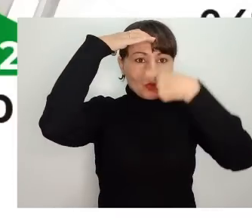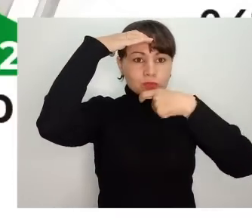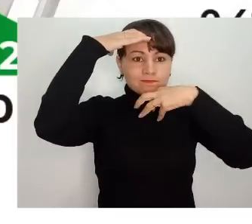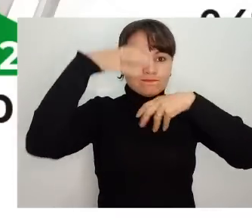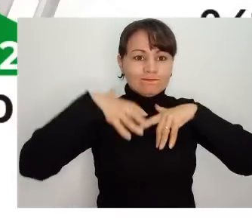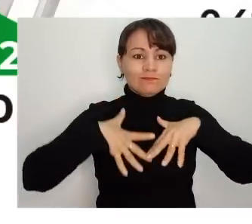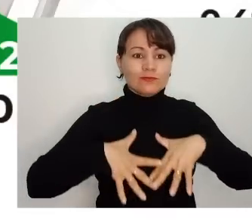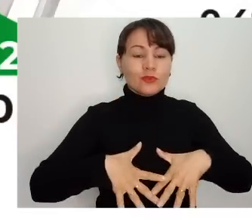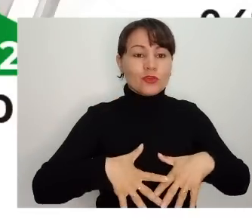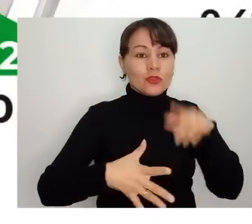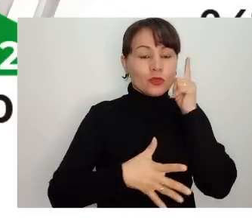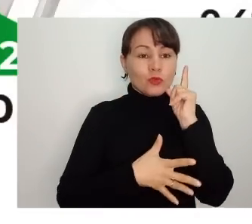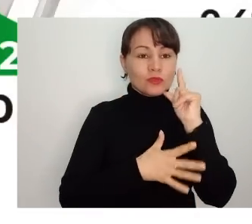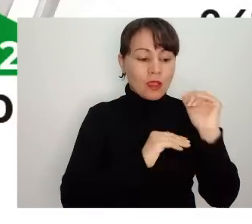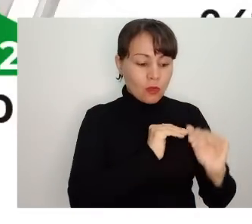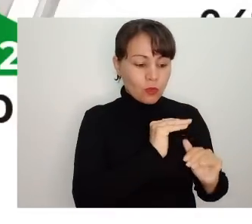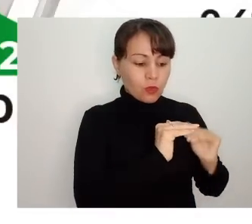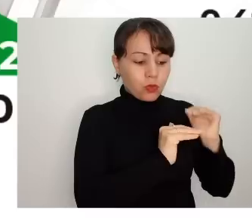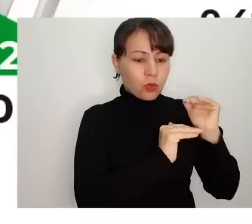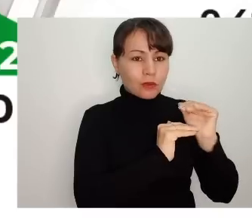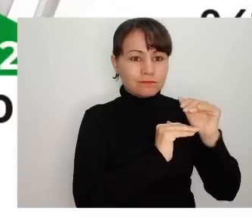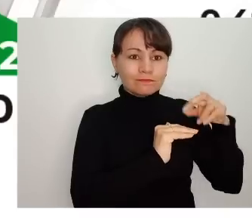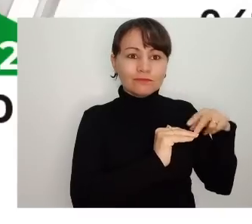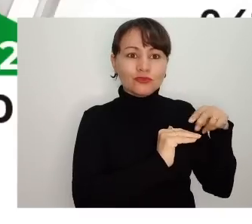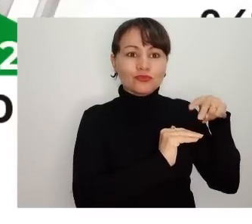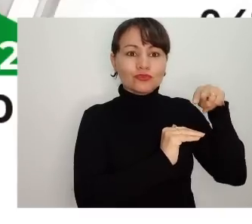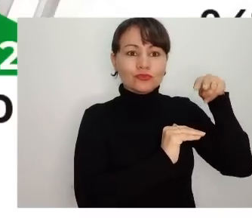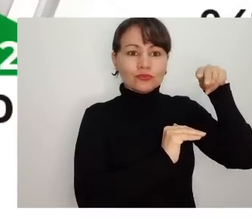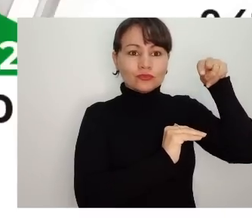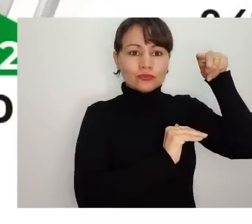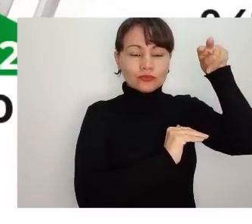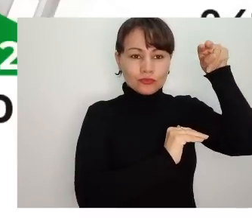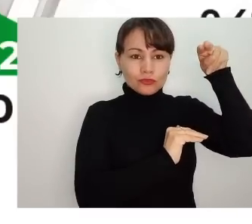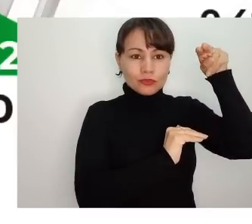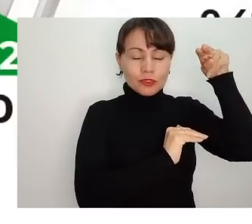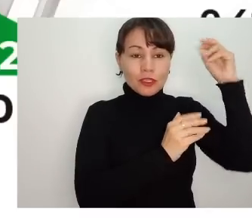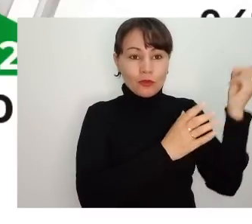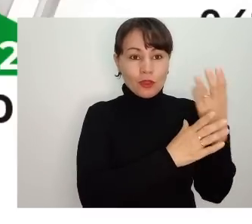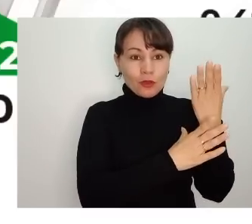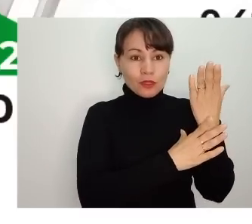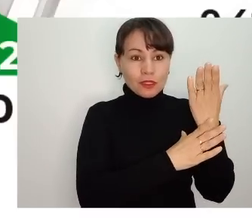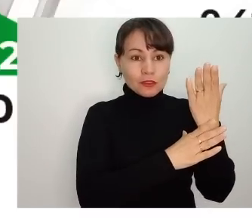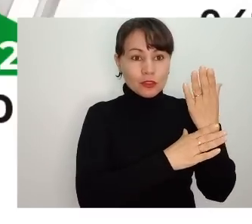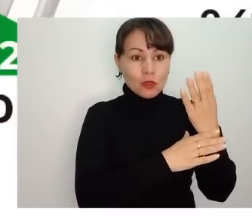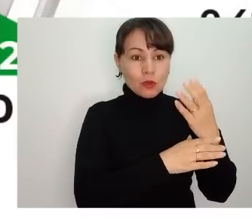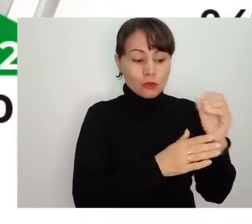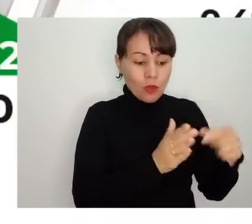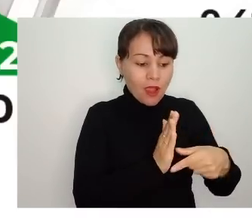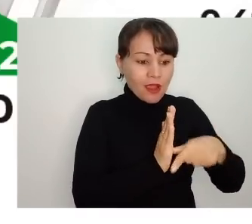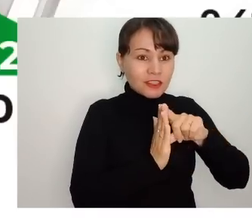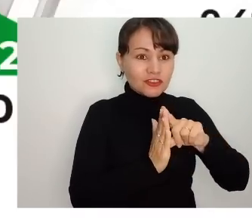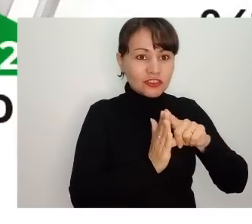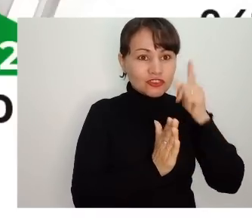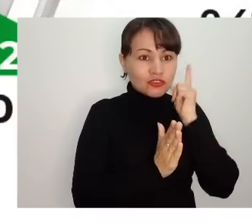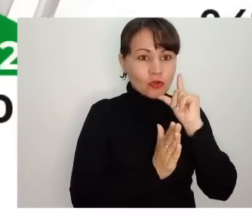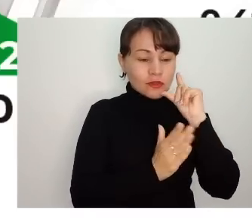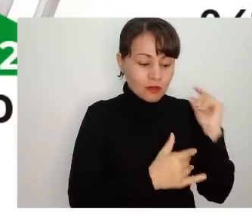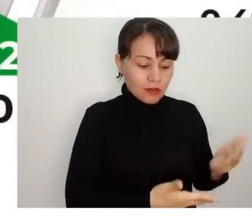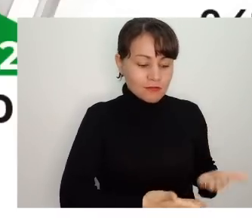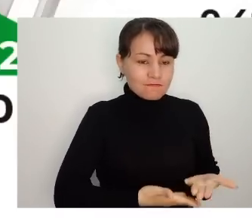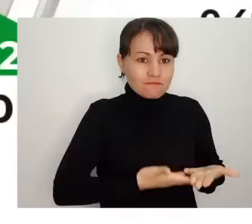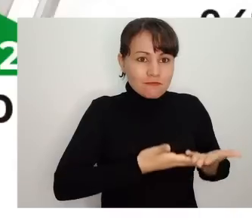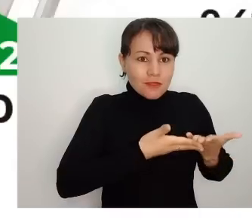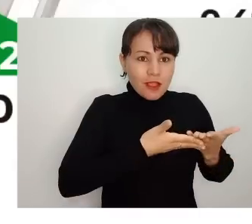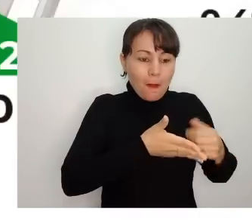nervoso central e, com isso, a gente consiga subir degraus. Quanto mais precoce nós conseguimos realizar